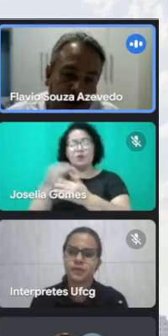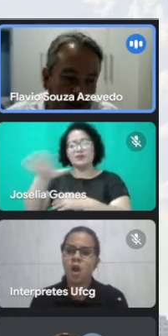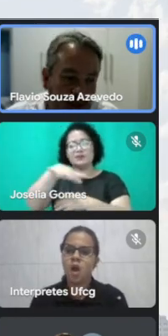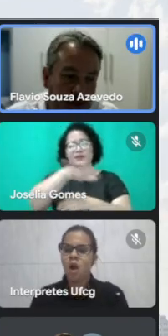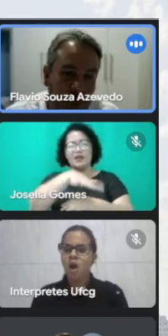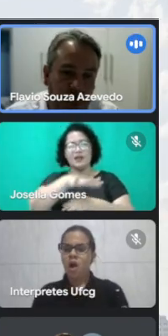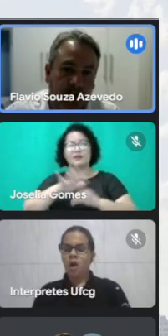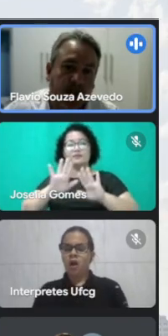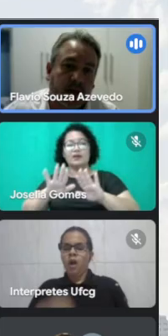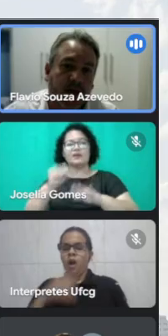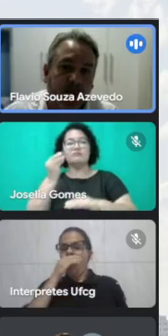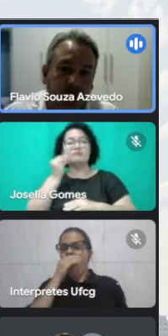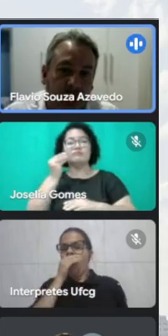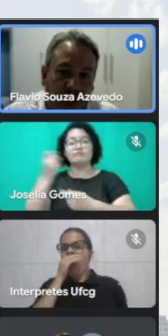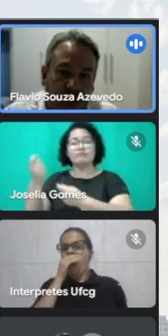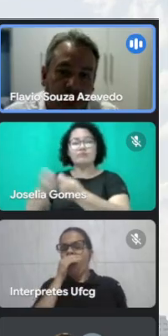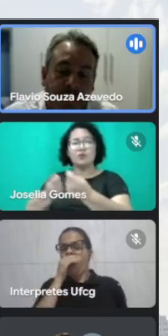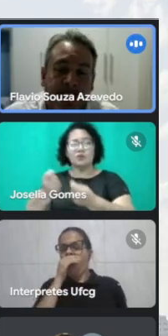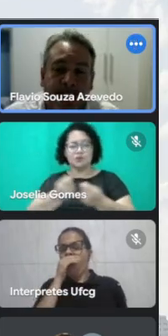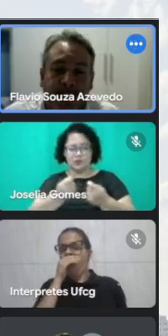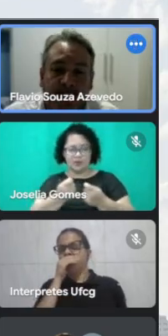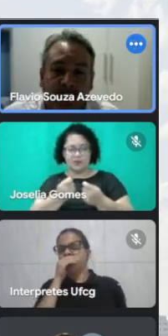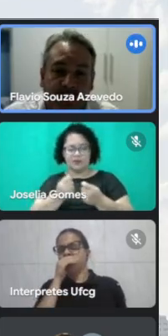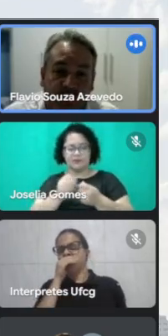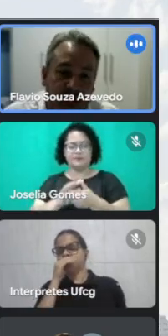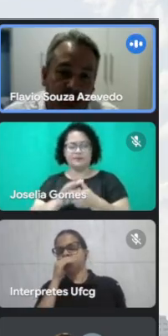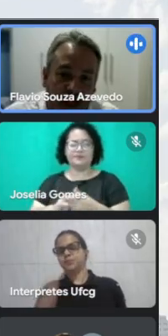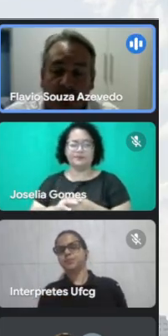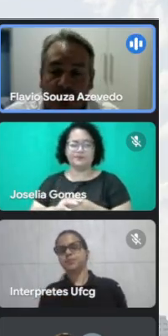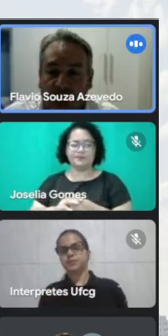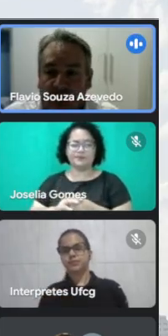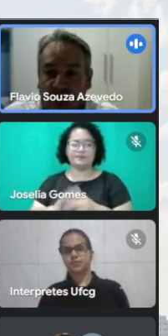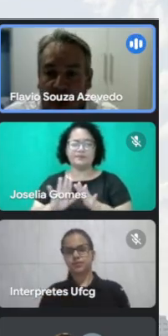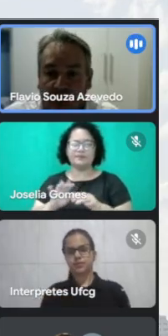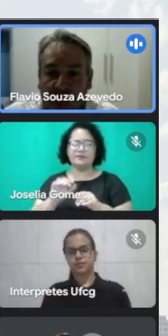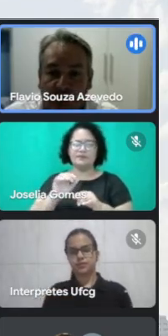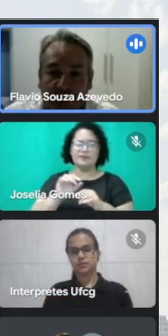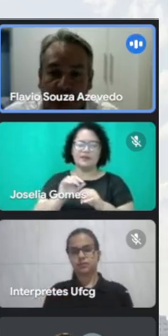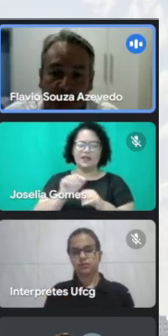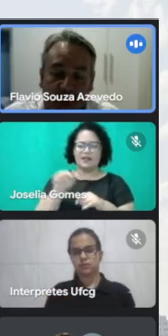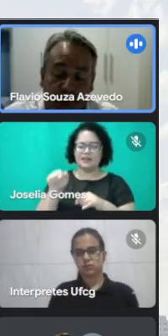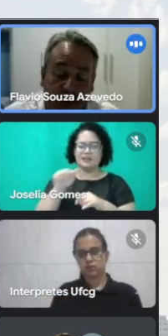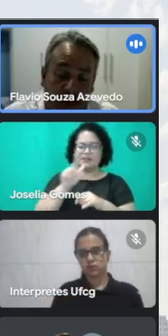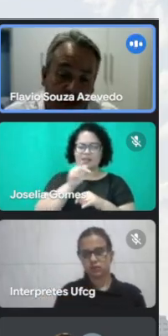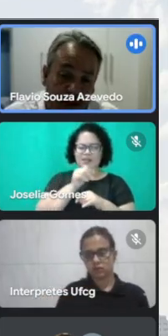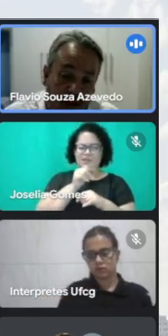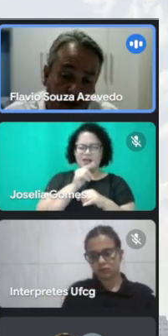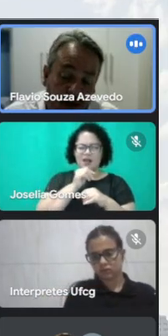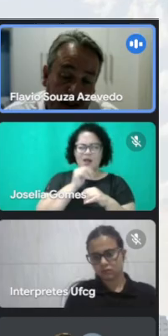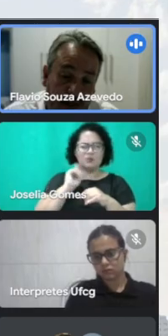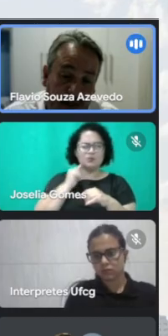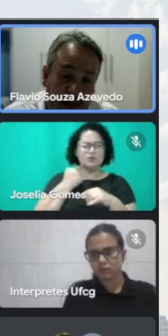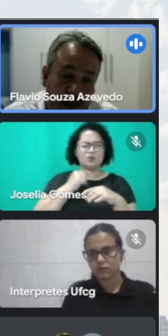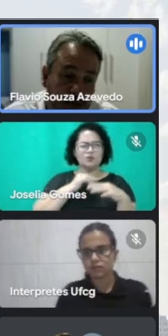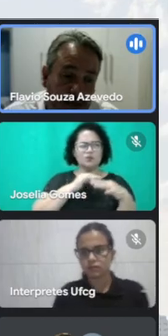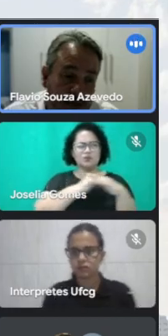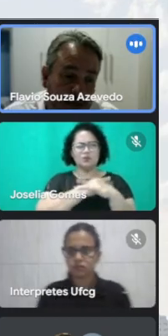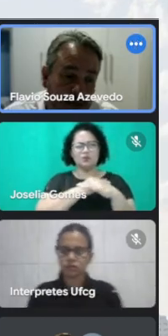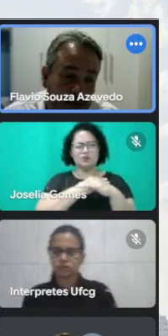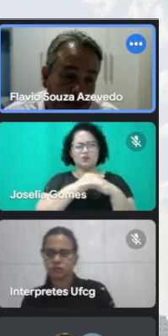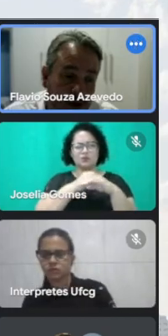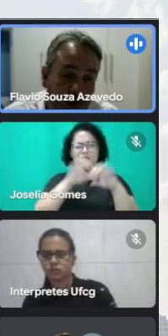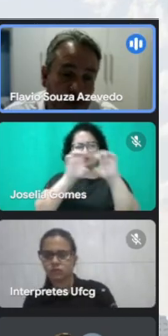grande questão é que você depositar, despejar, né, essas águas nesses ecossistemas,